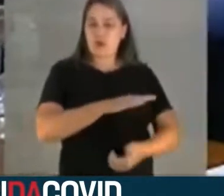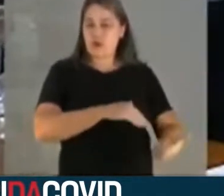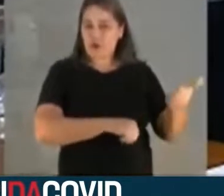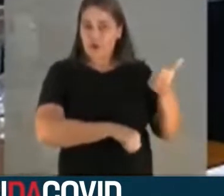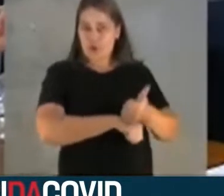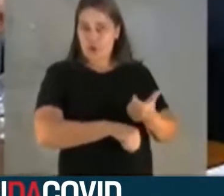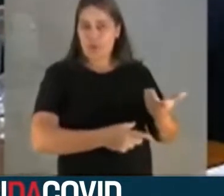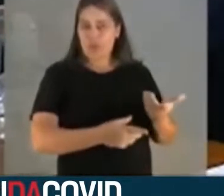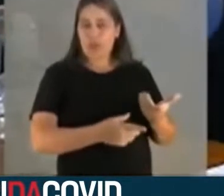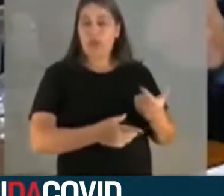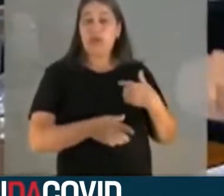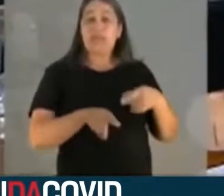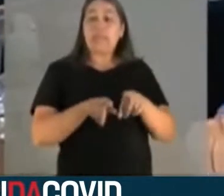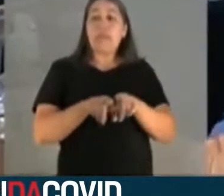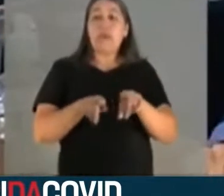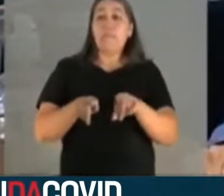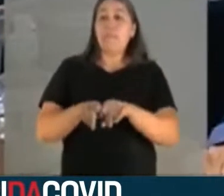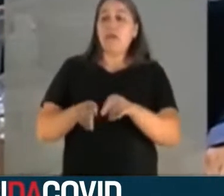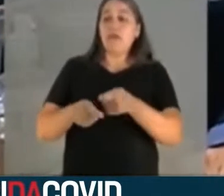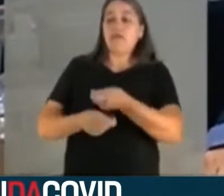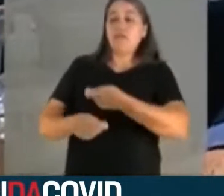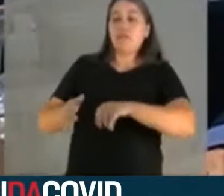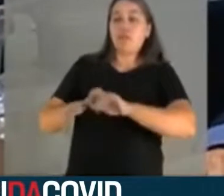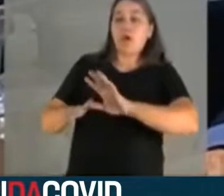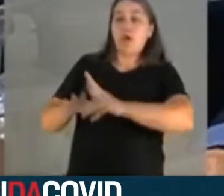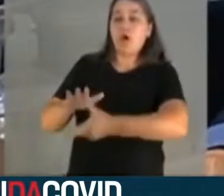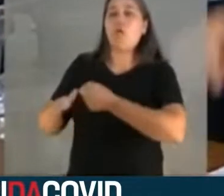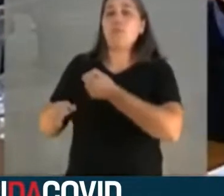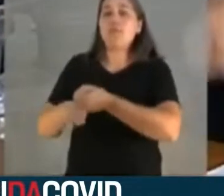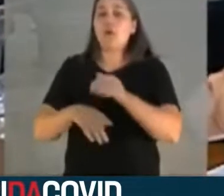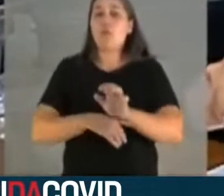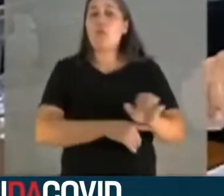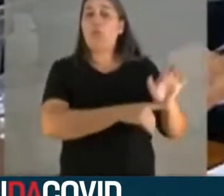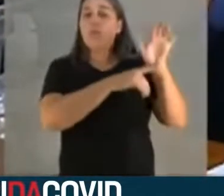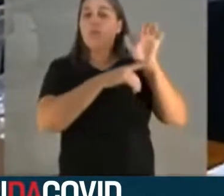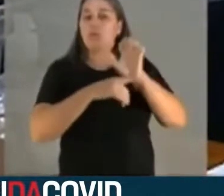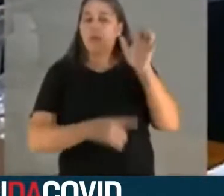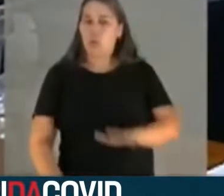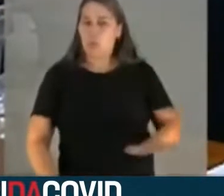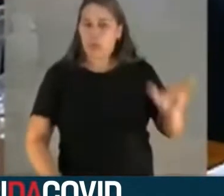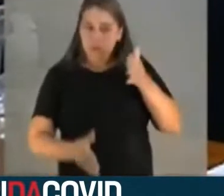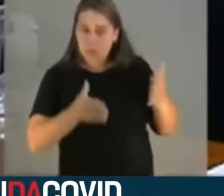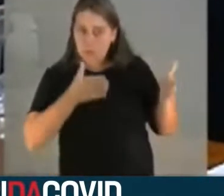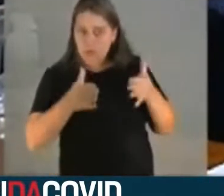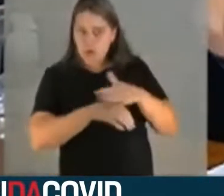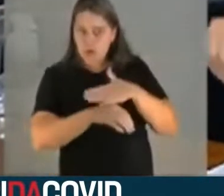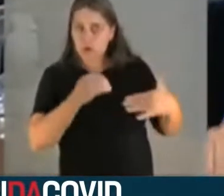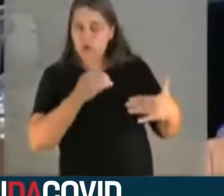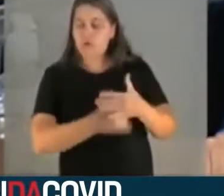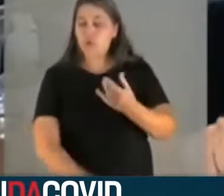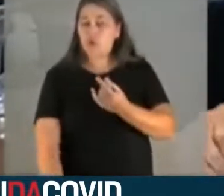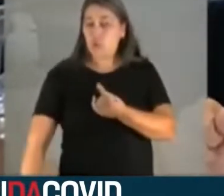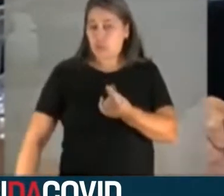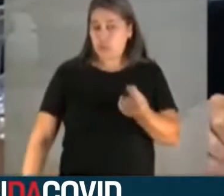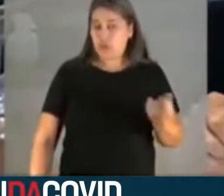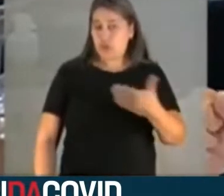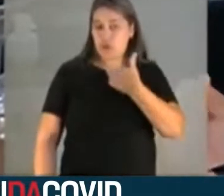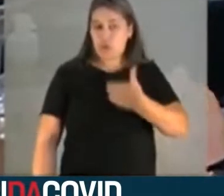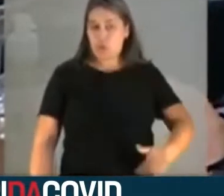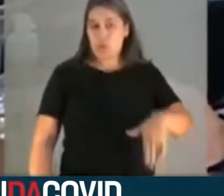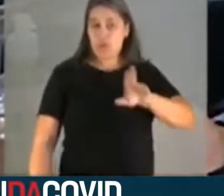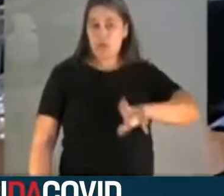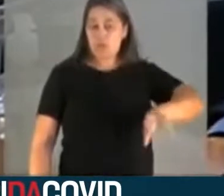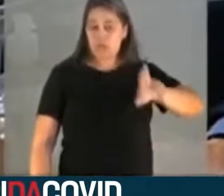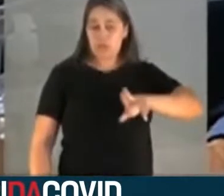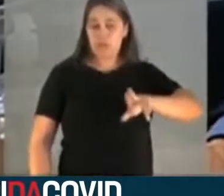por envolvimento em corrupção em estados brasileiros durante a Covid, com dinheiro público